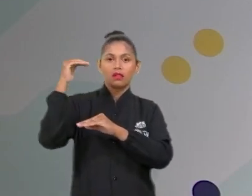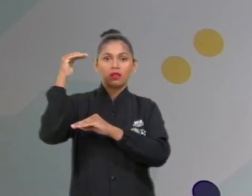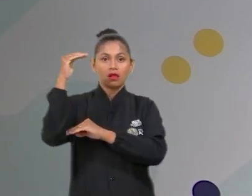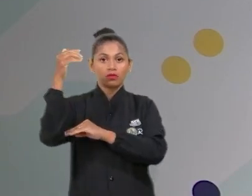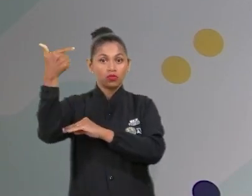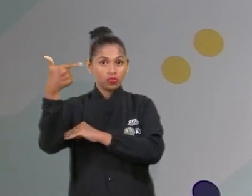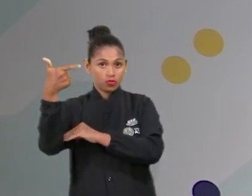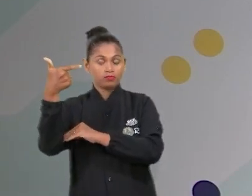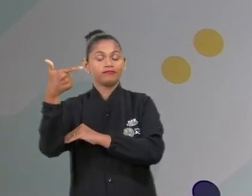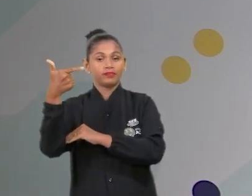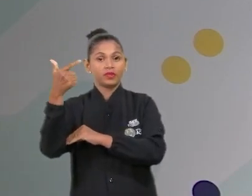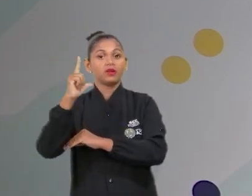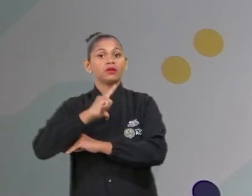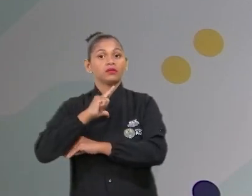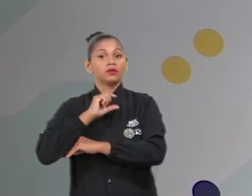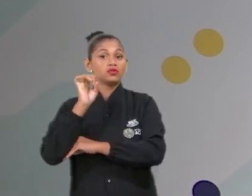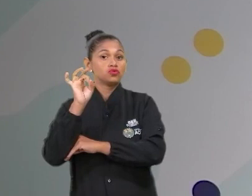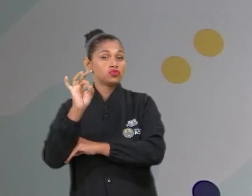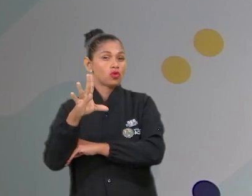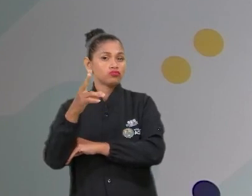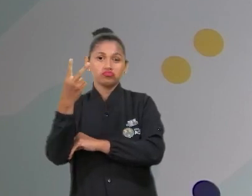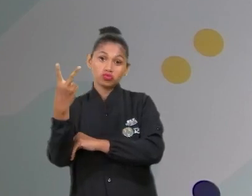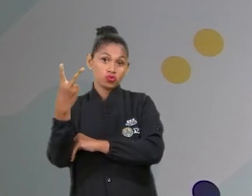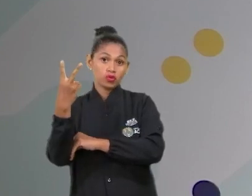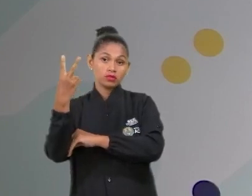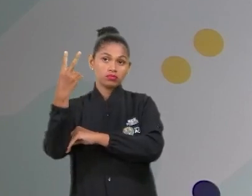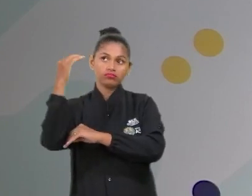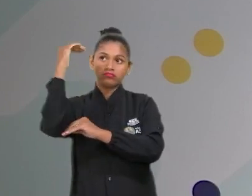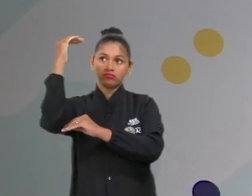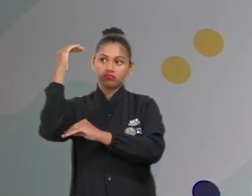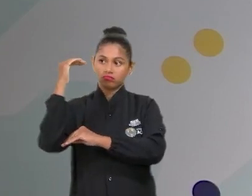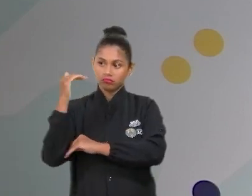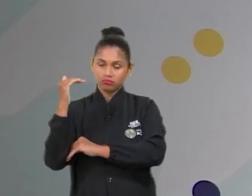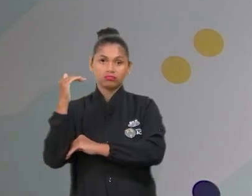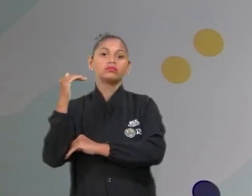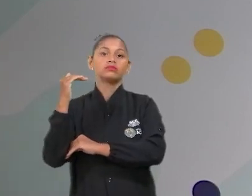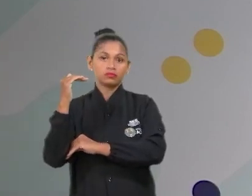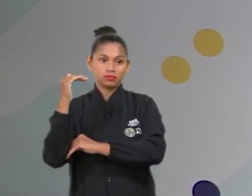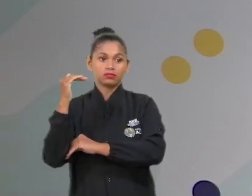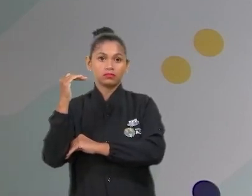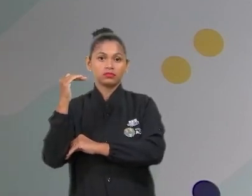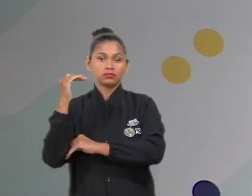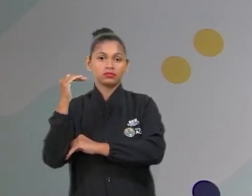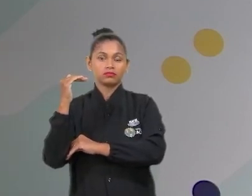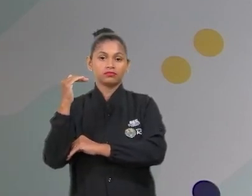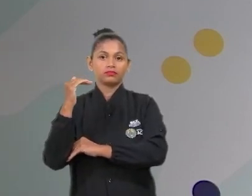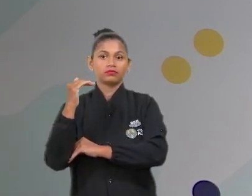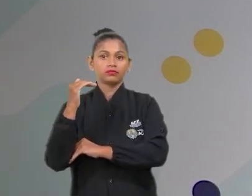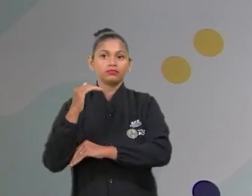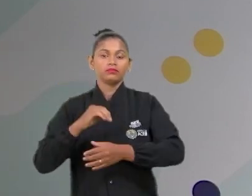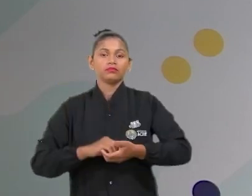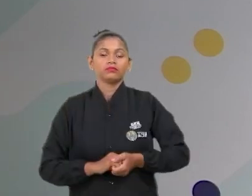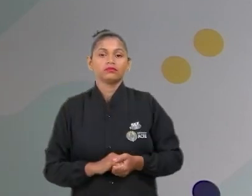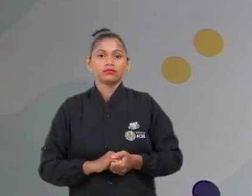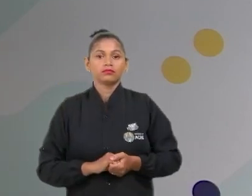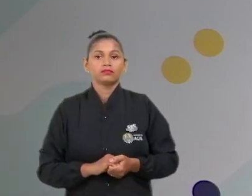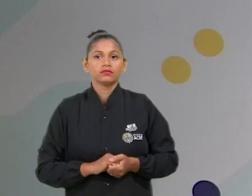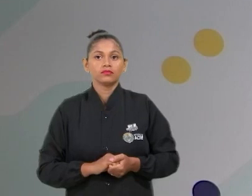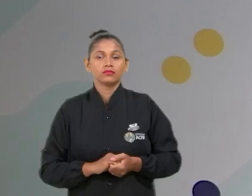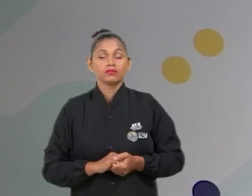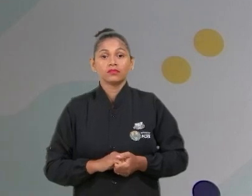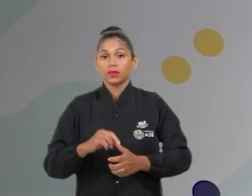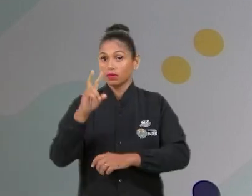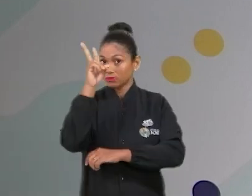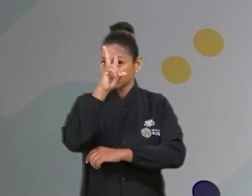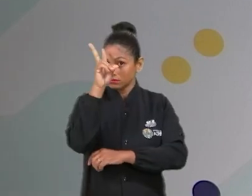dizer que ele vai possuir apenas 2 camadas, ou seja, 2 níveis na sua estrutura.